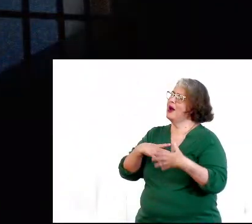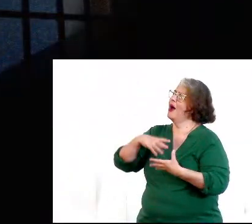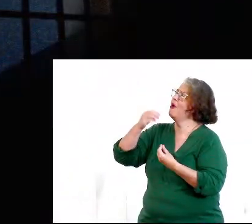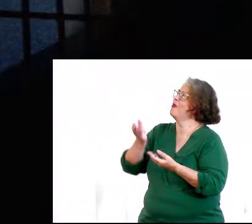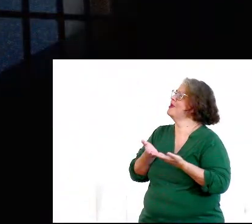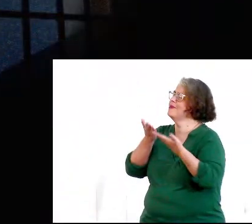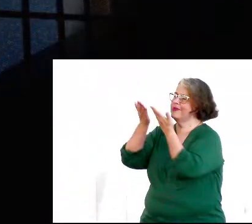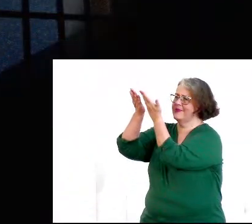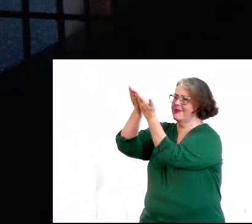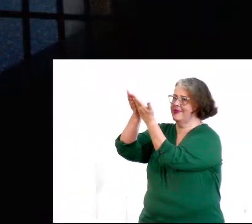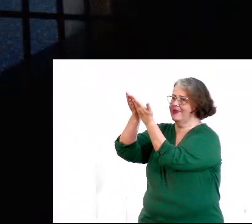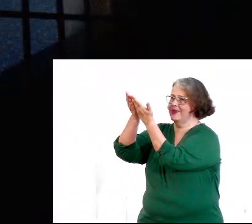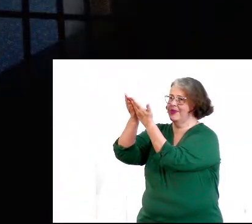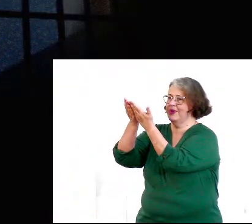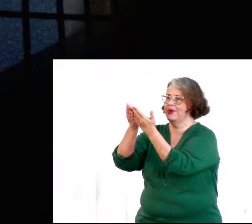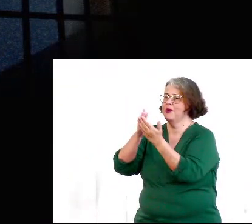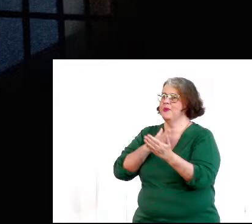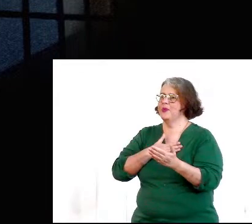alma.